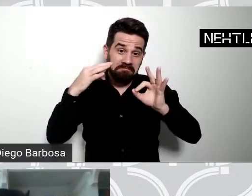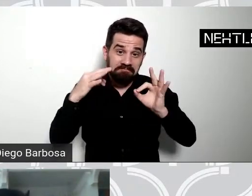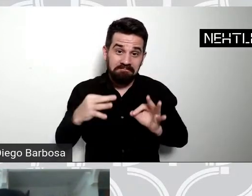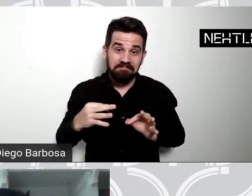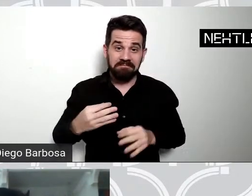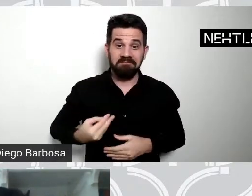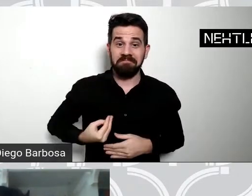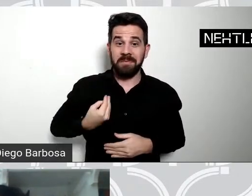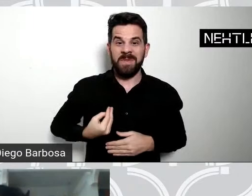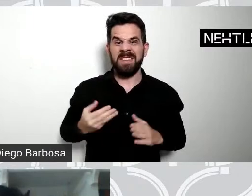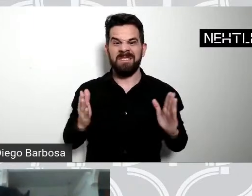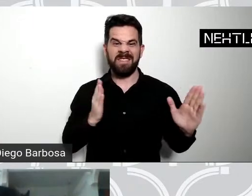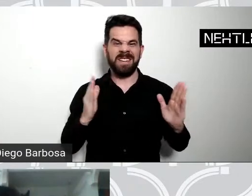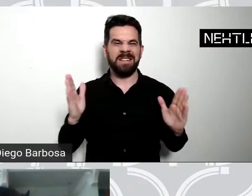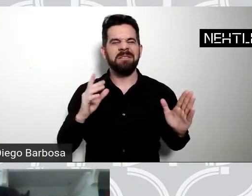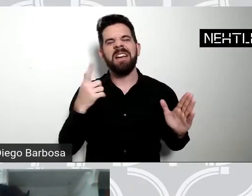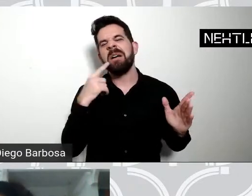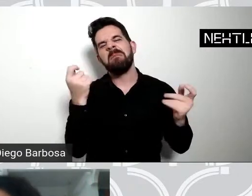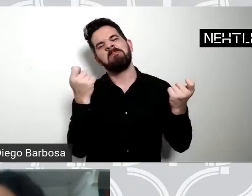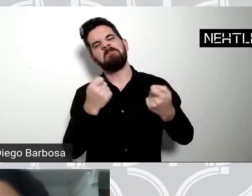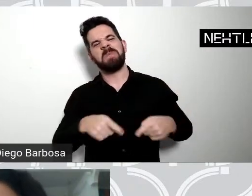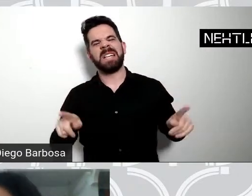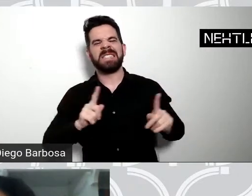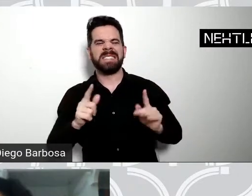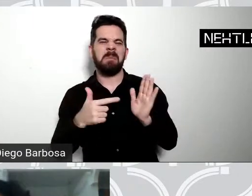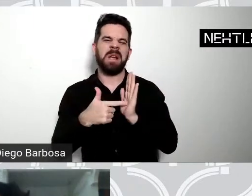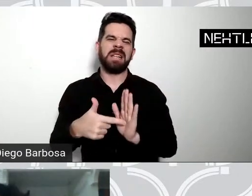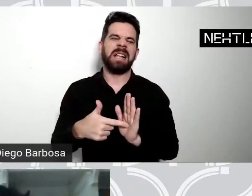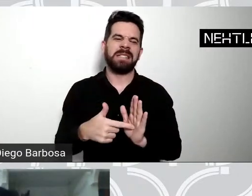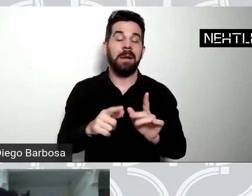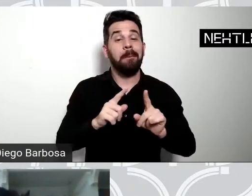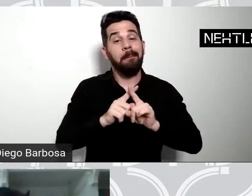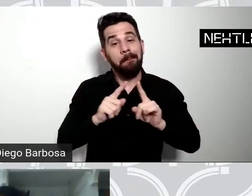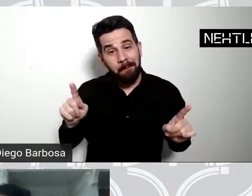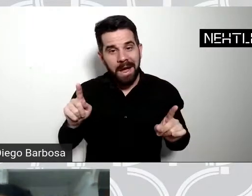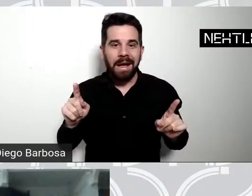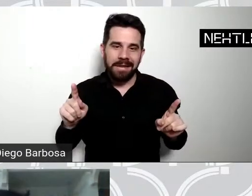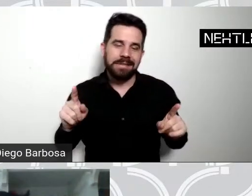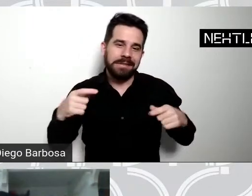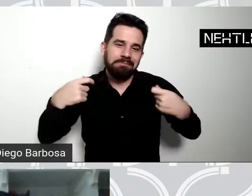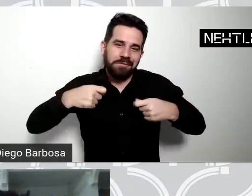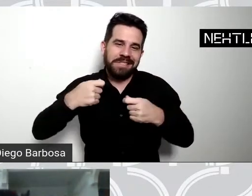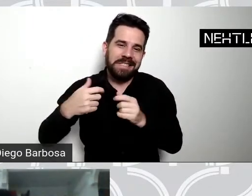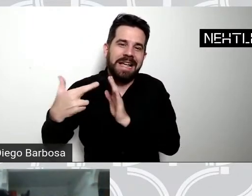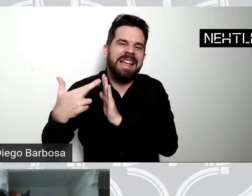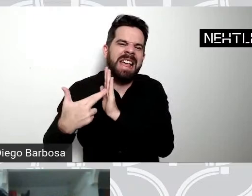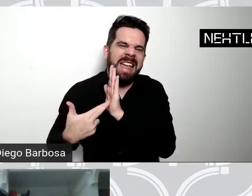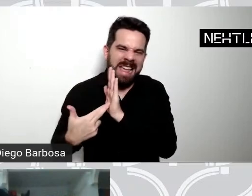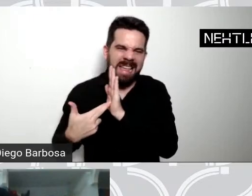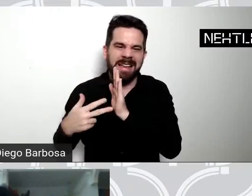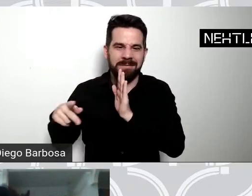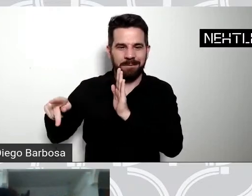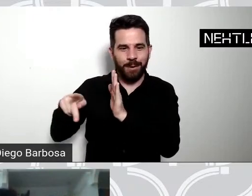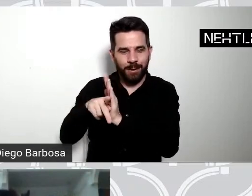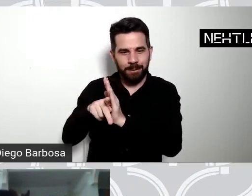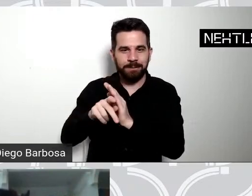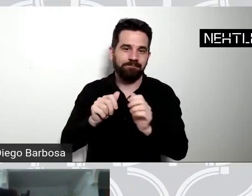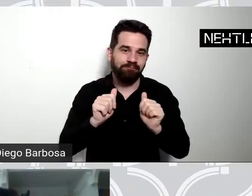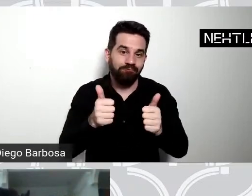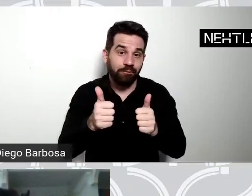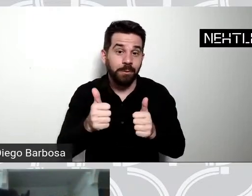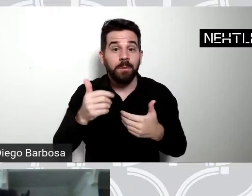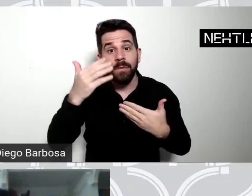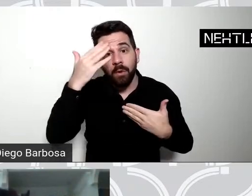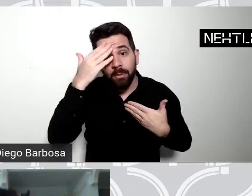gente dispensa apresentações, mas eu estou longe disso, né? Então, muito obrigada a todos